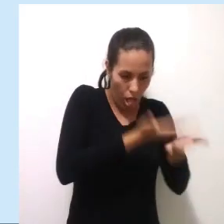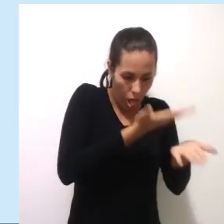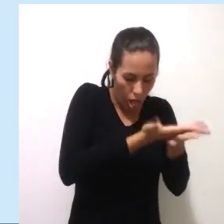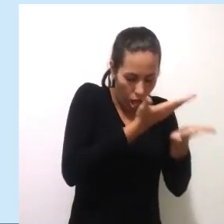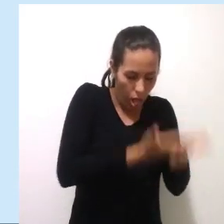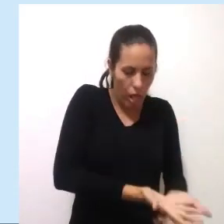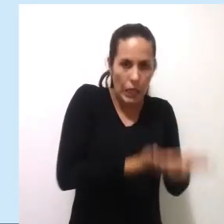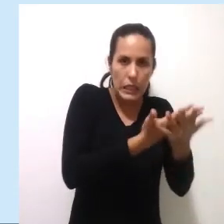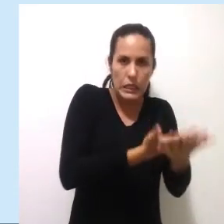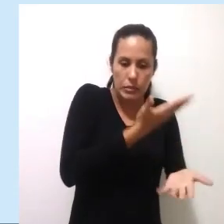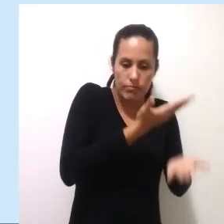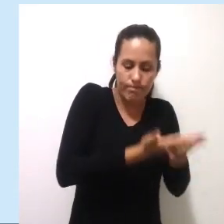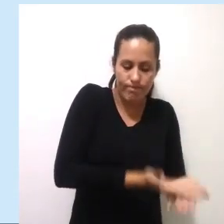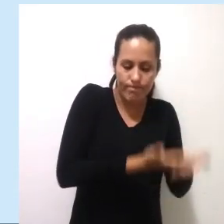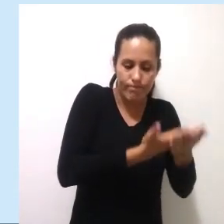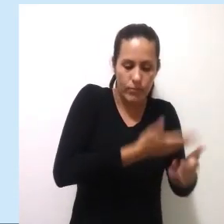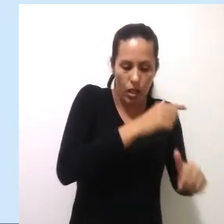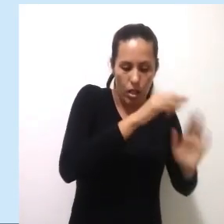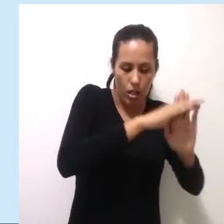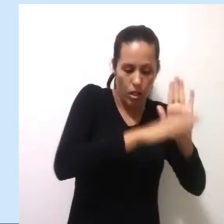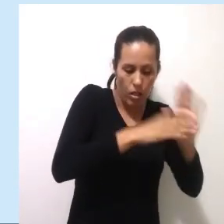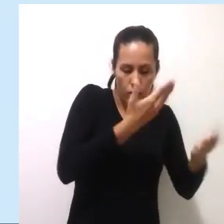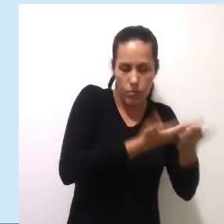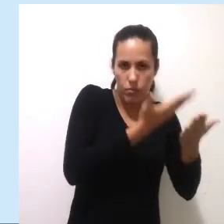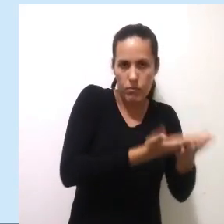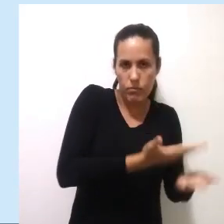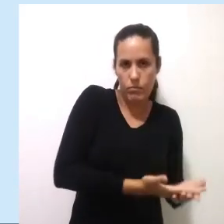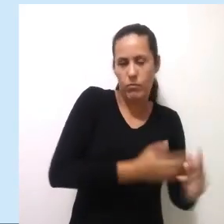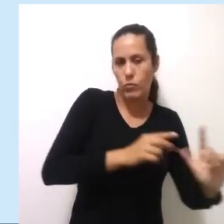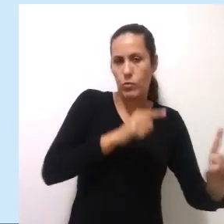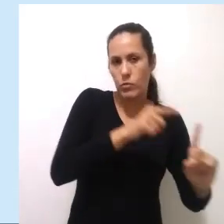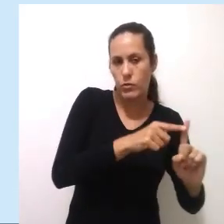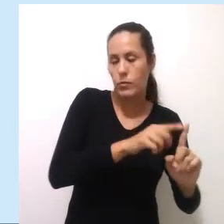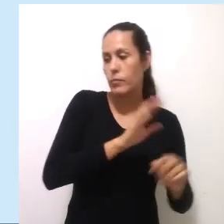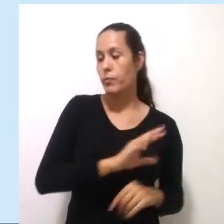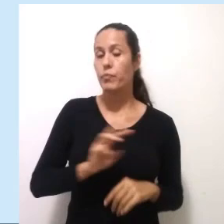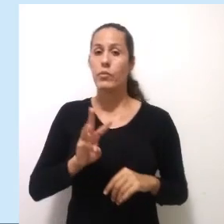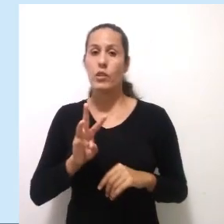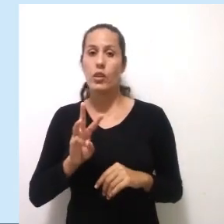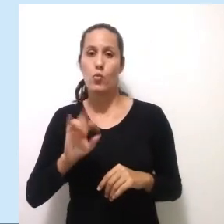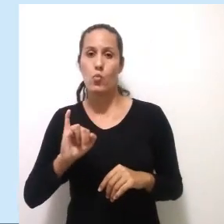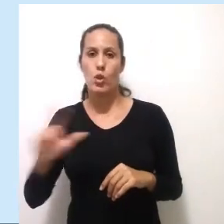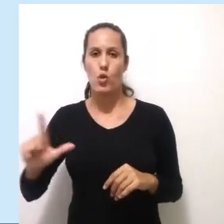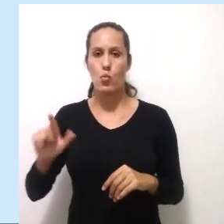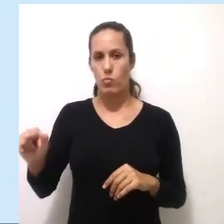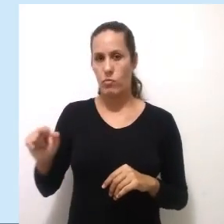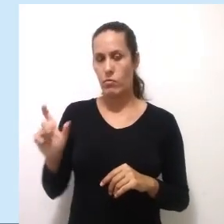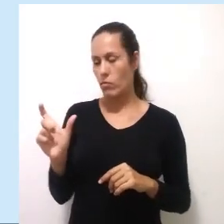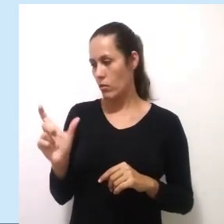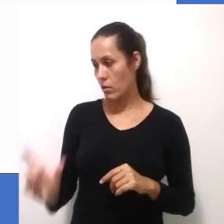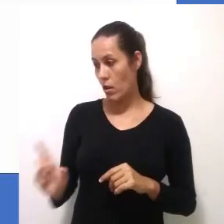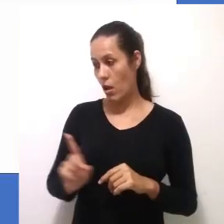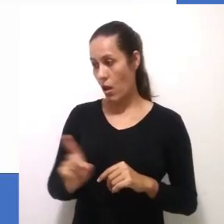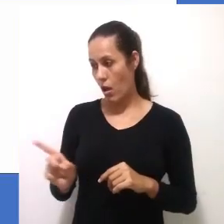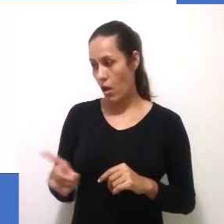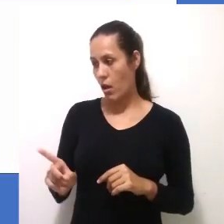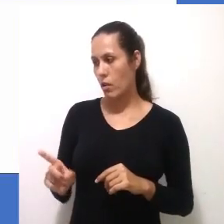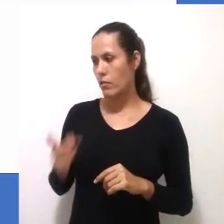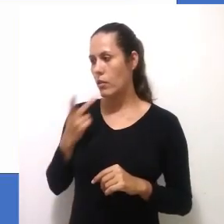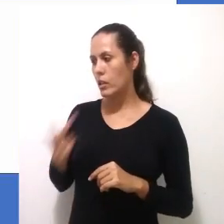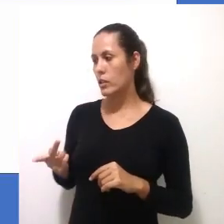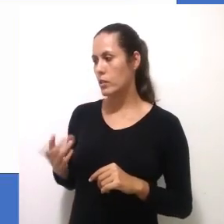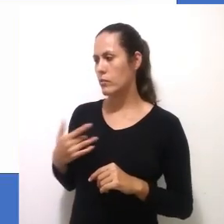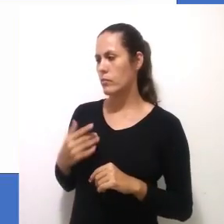precisar se planejar e estudar. E o on time, que é o will, que a gente tem aí na forma